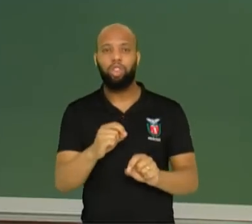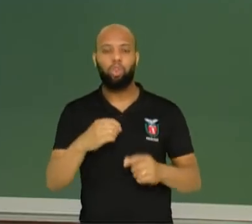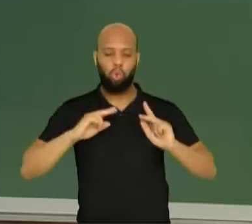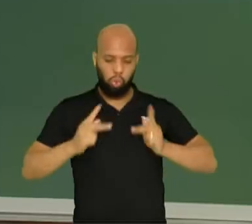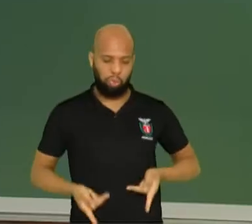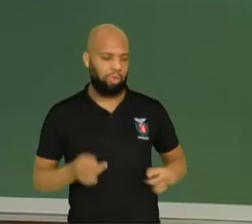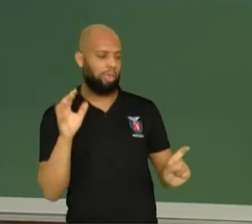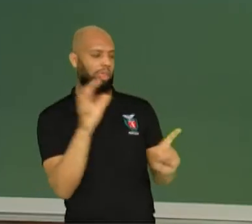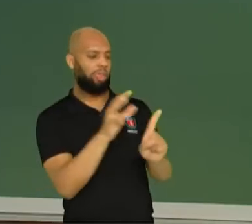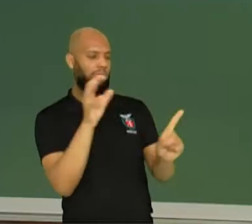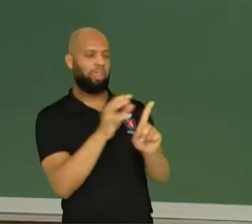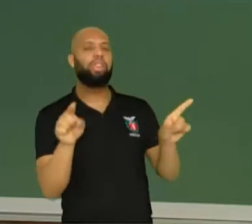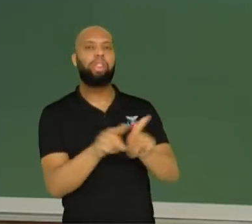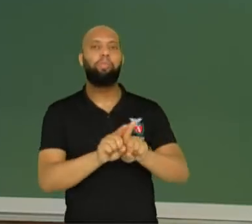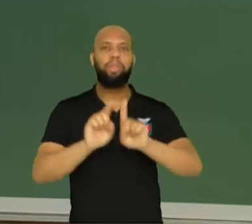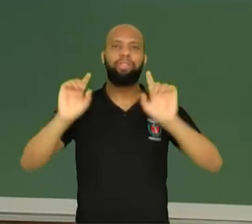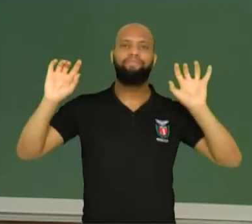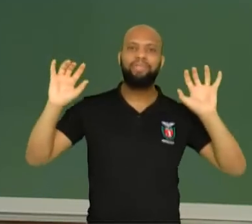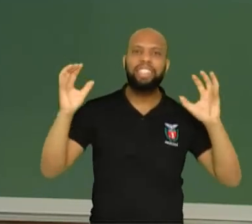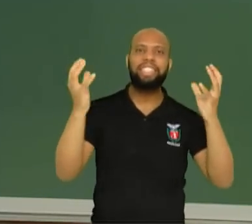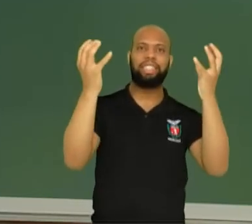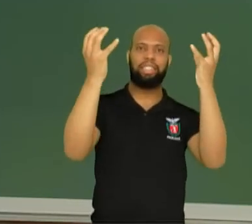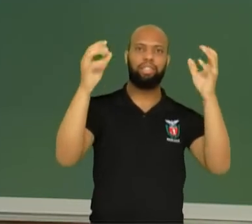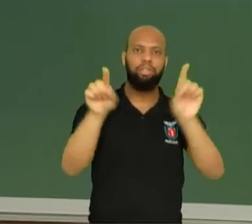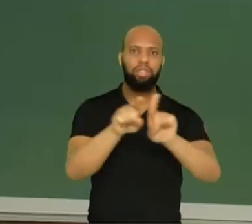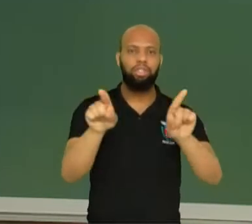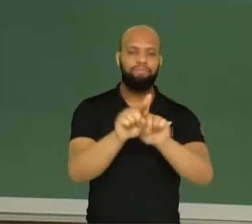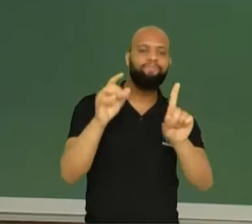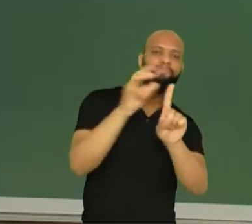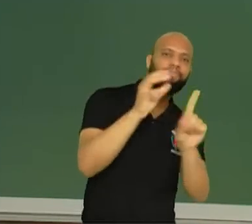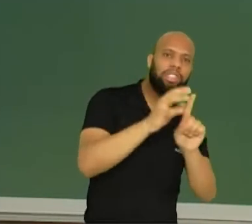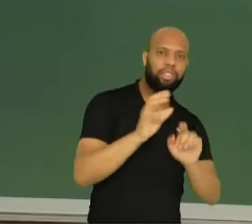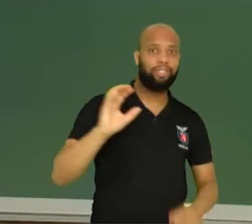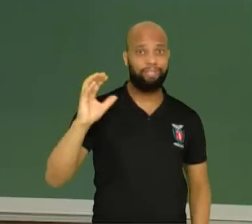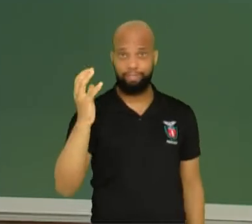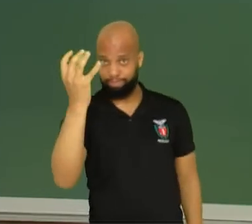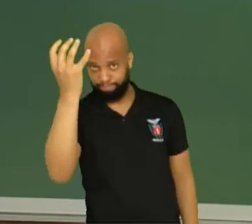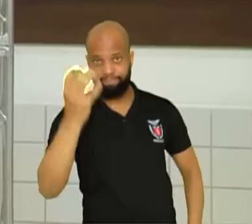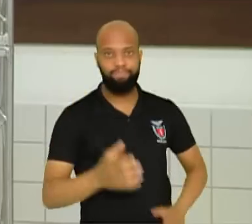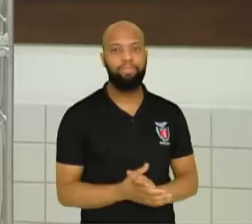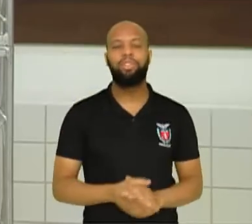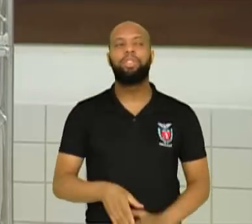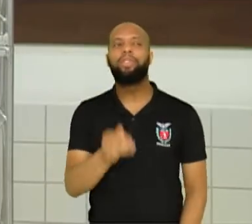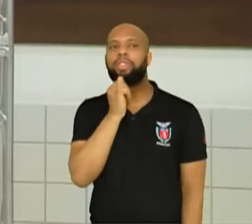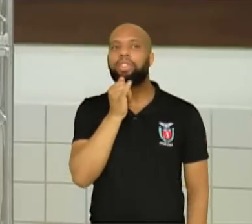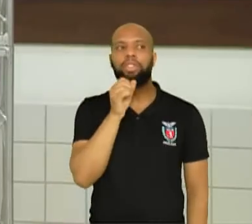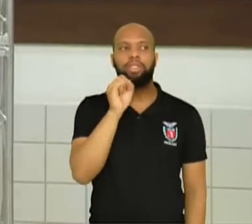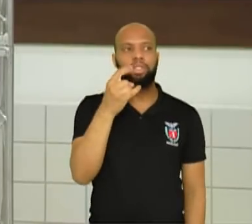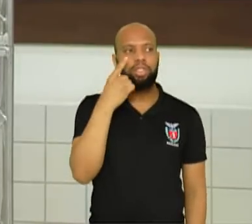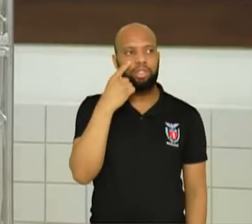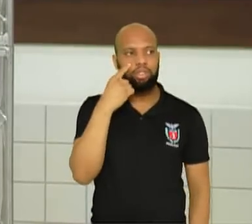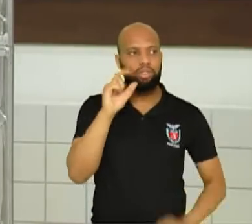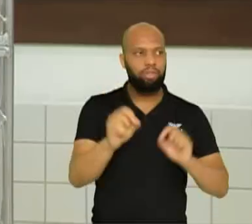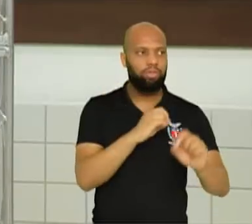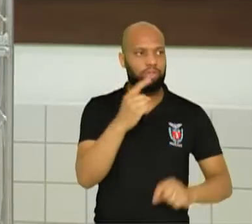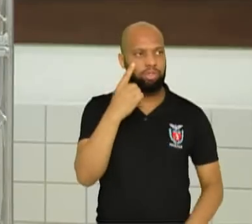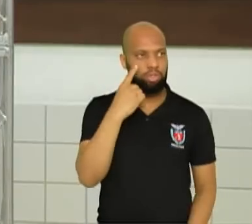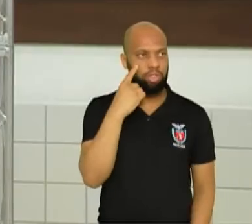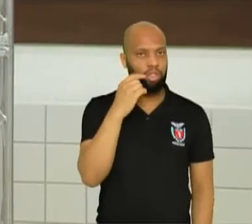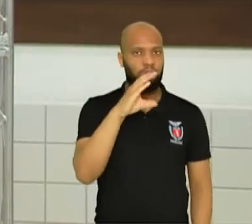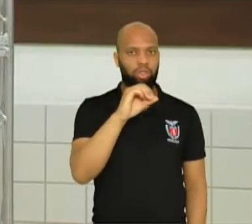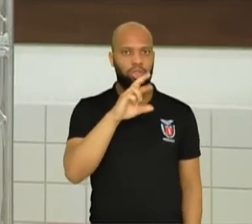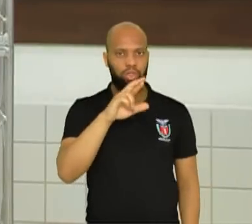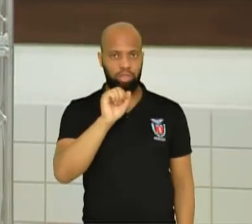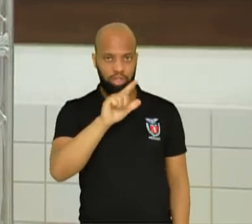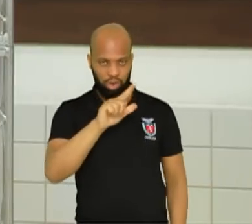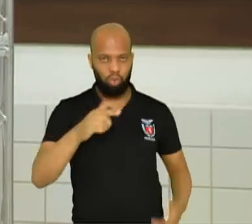mesmo das condições climáticas no impacto da vida desses organismos. Por quê? Se a gente observar aqui, ó, o coral que tem na nossa sala